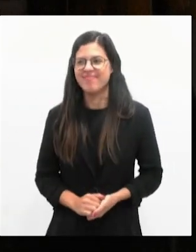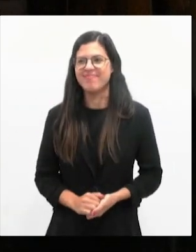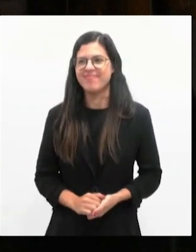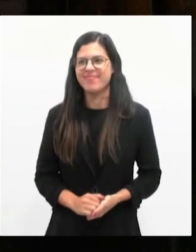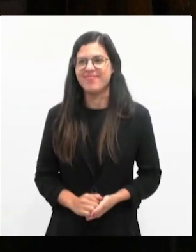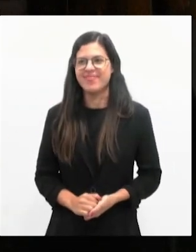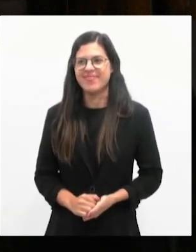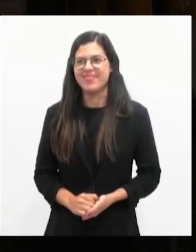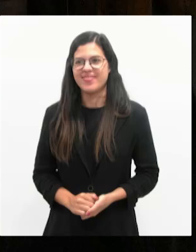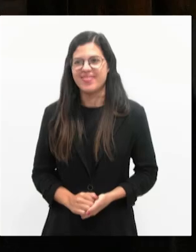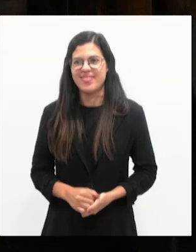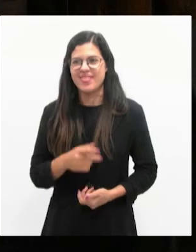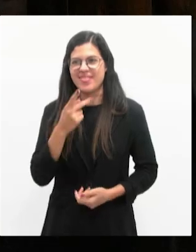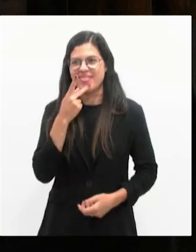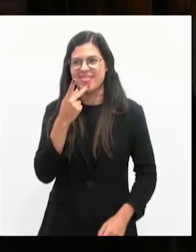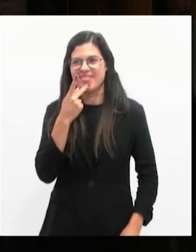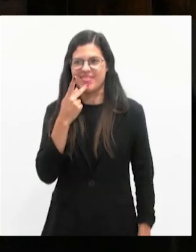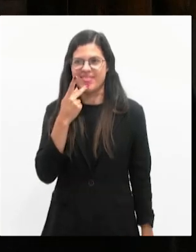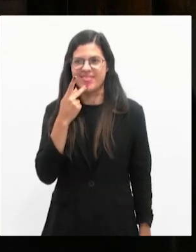Então, eu dizia